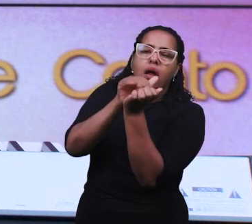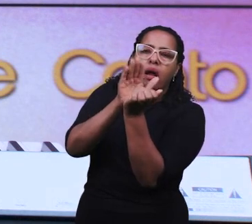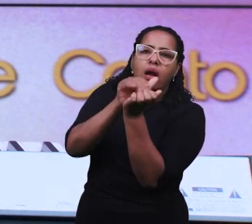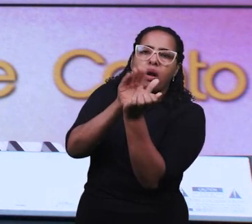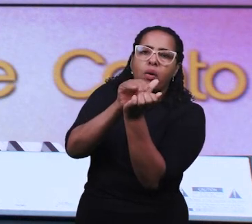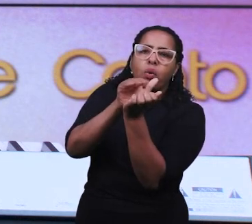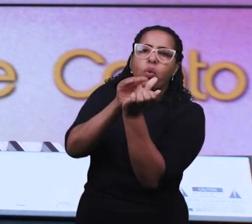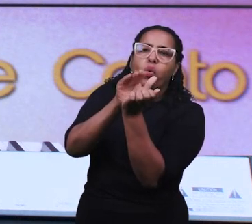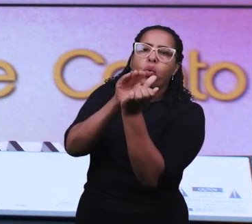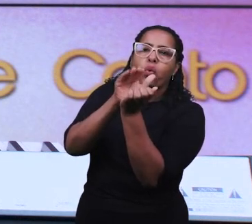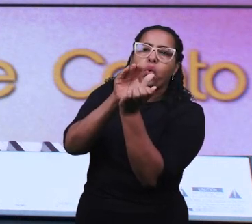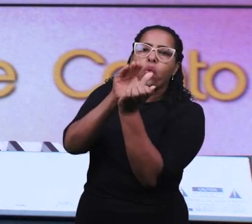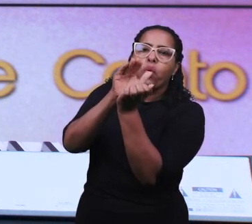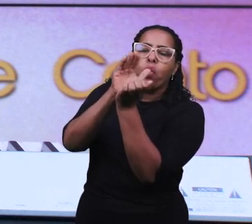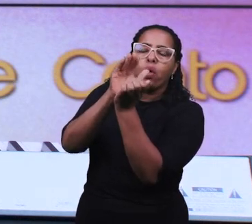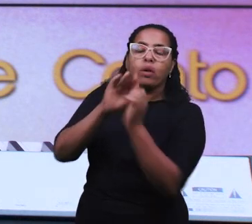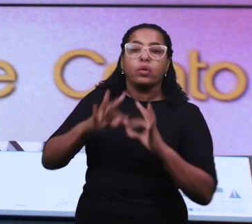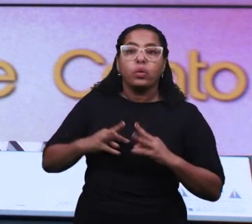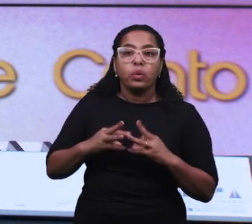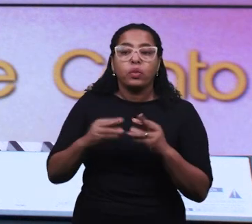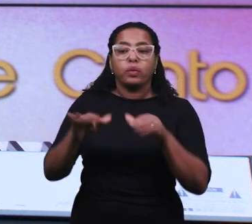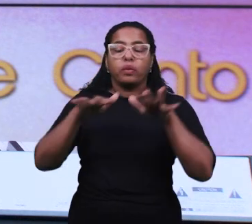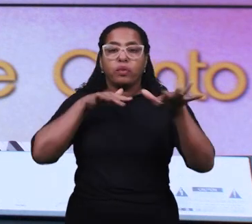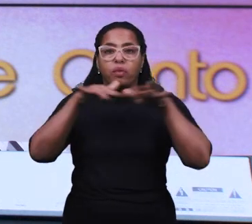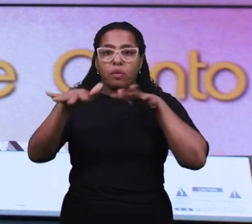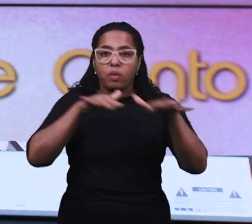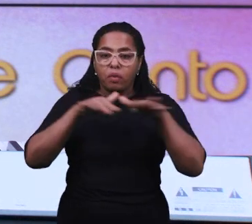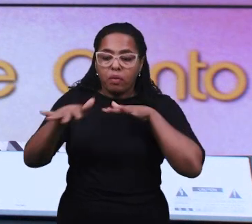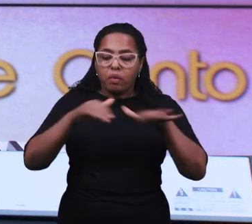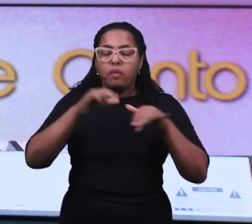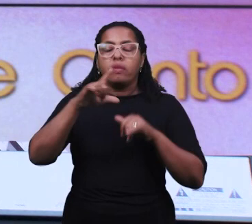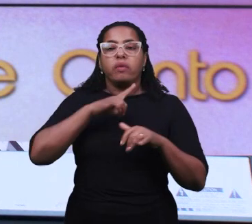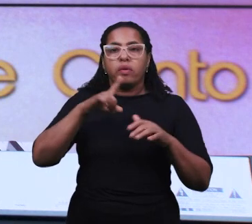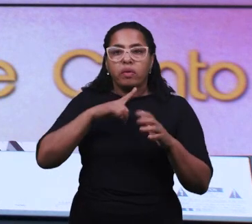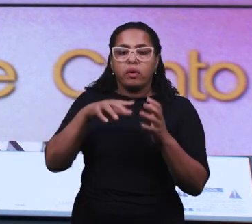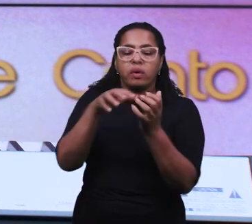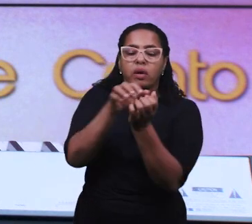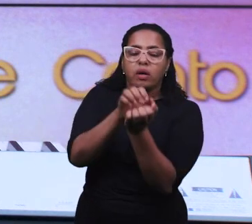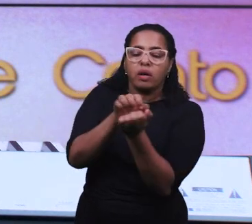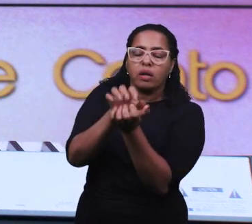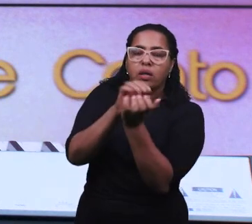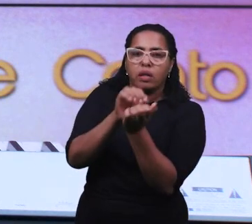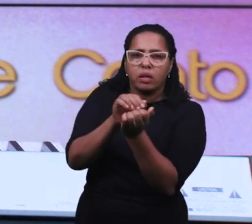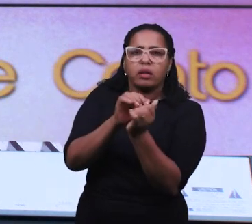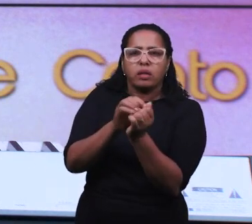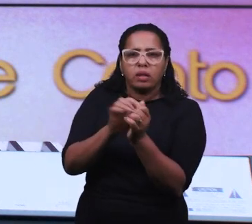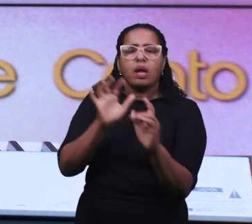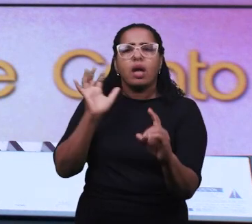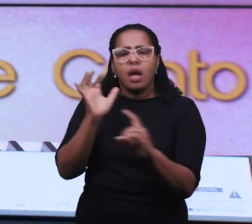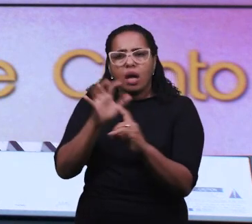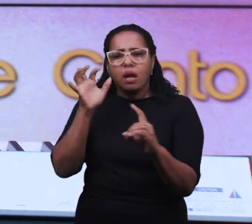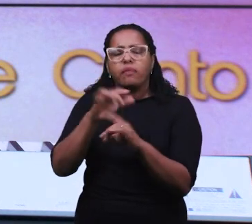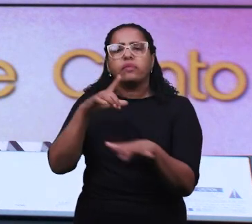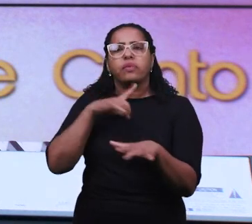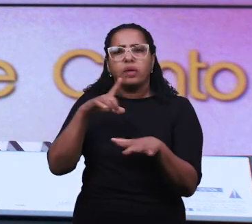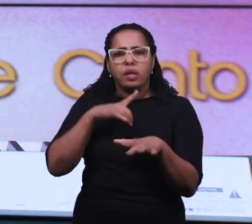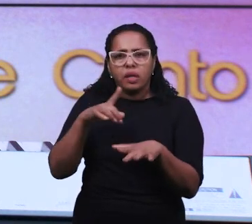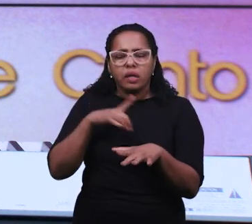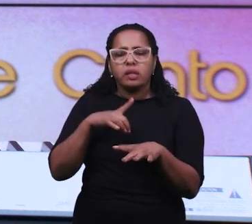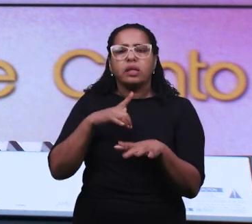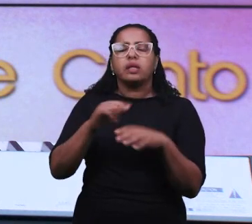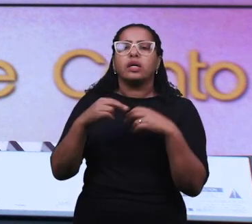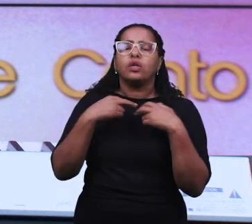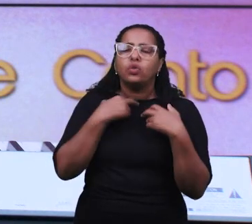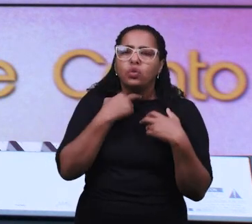vocal. Então, todo o movimento que nós fazemos com os nossos articuladores vai influenciar na posição e